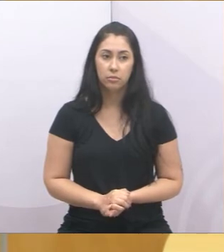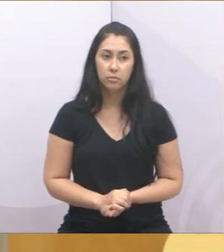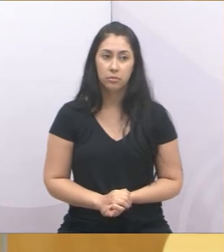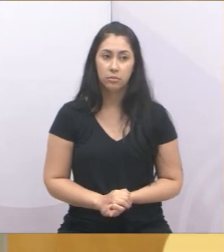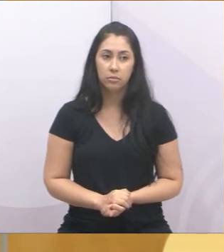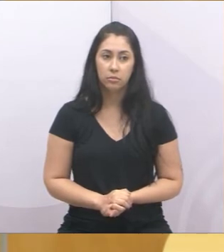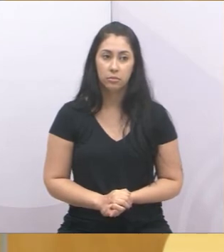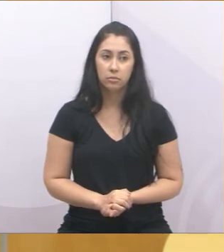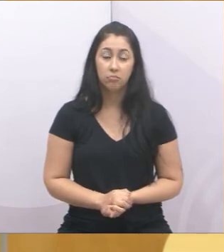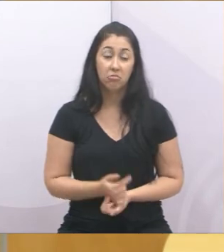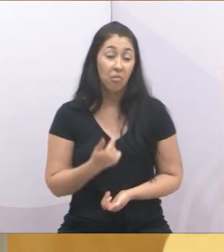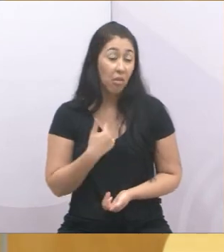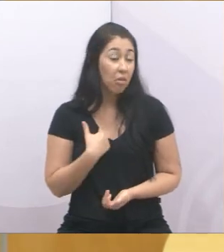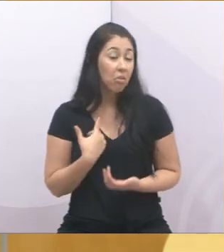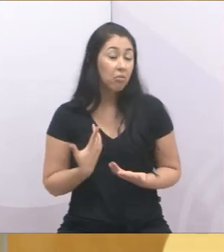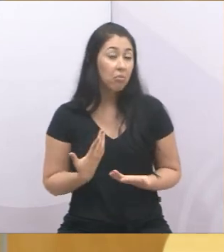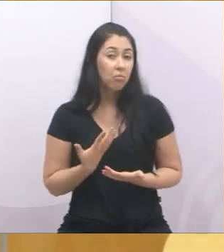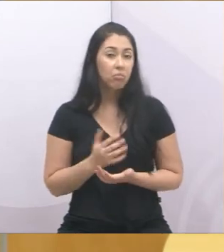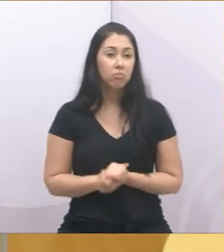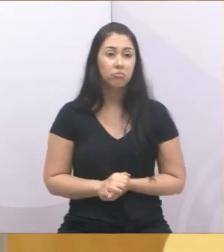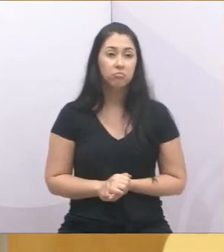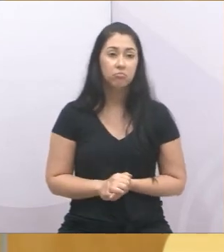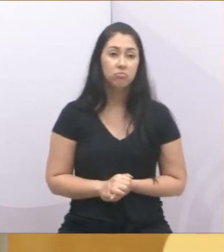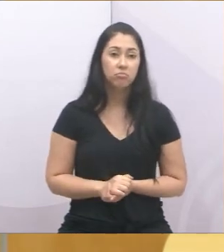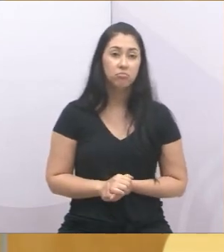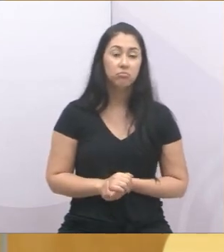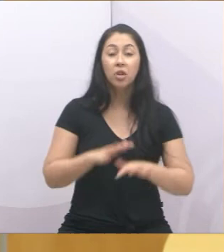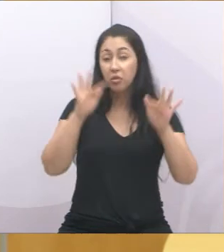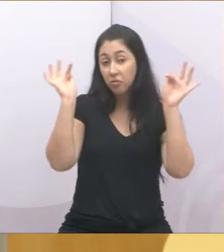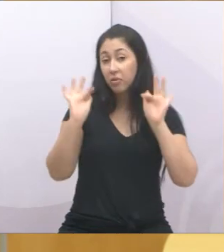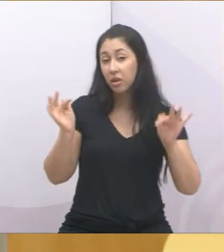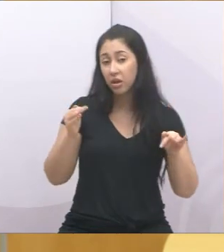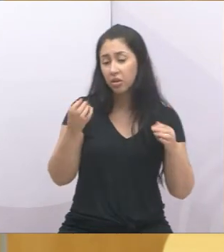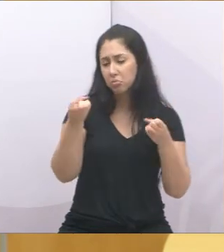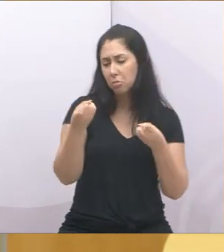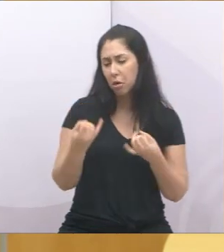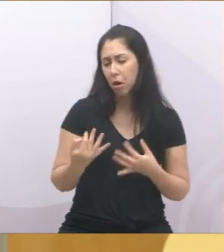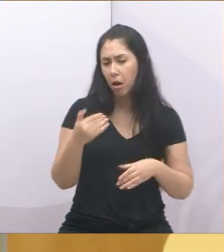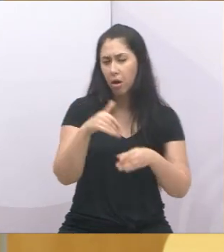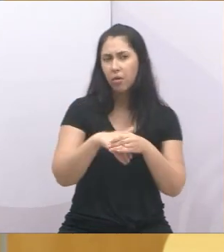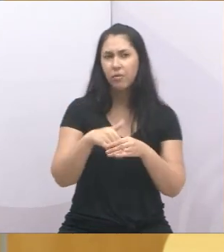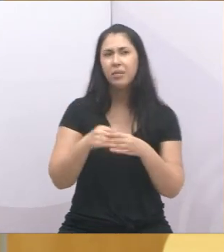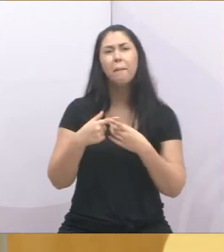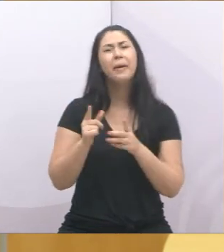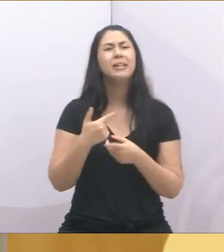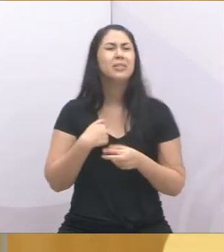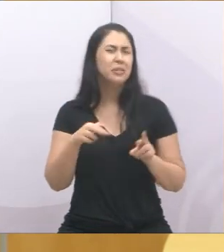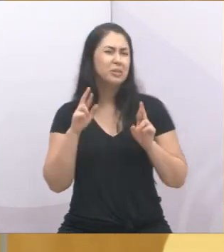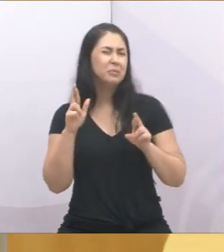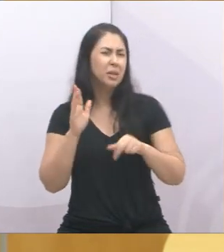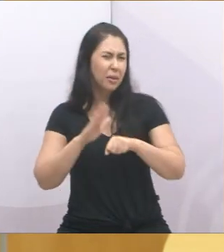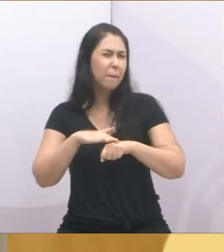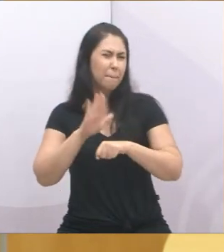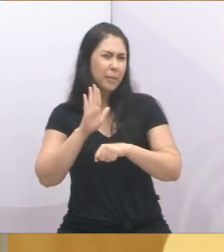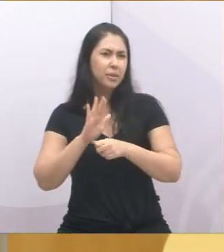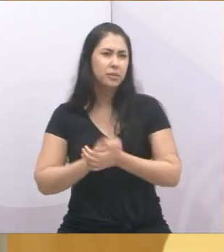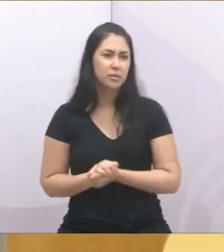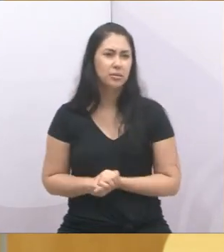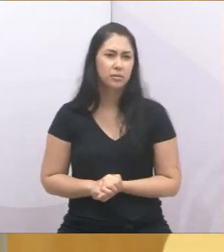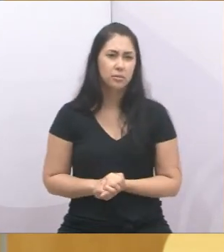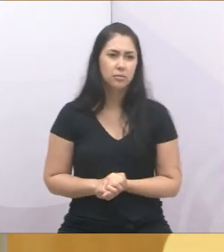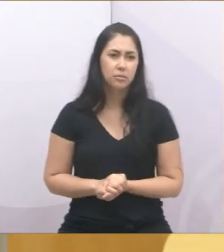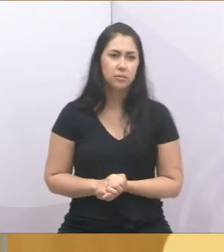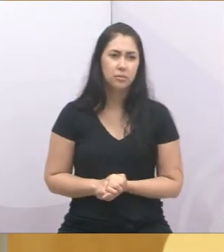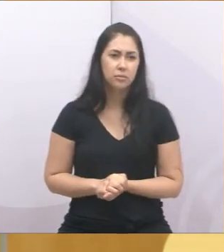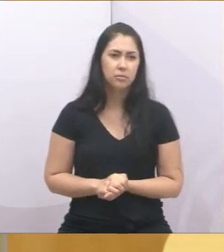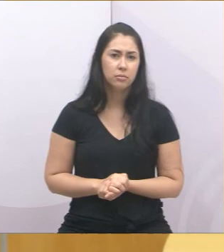Eu, sinceramente, estou contente com a quantidade de votos, mas eu esperava mais um pouquinho da região,